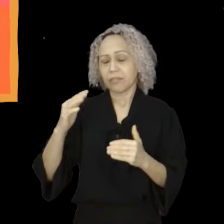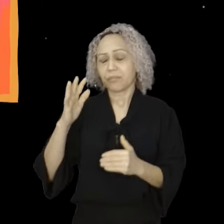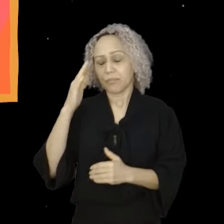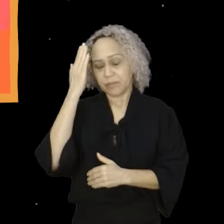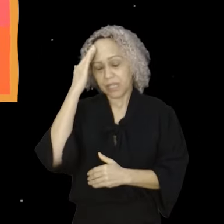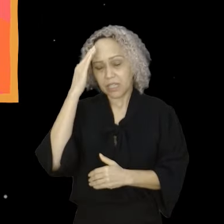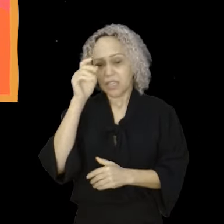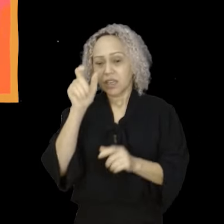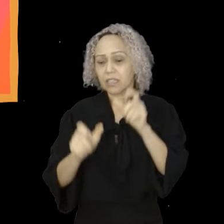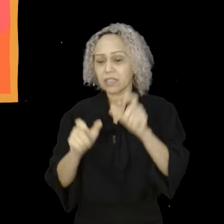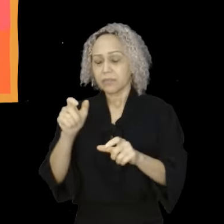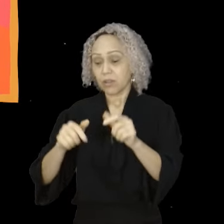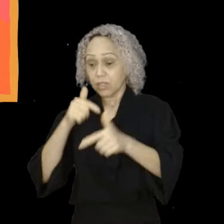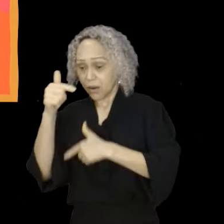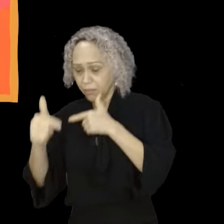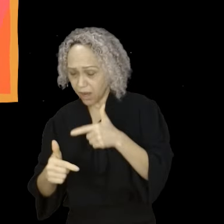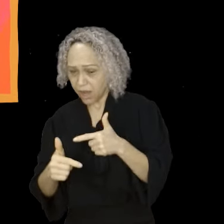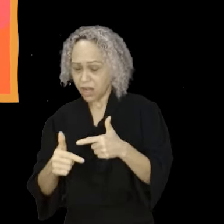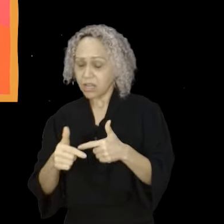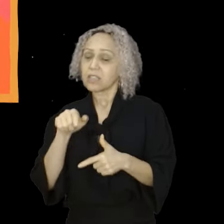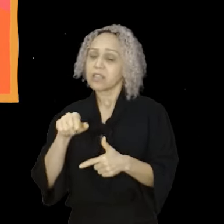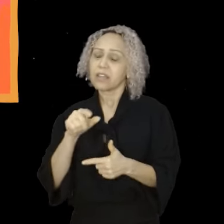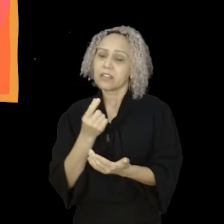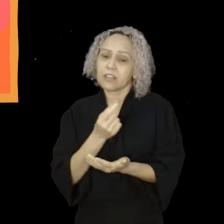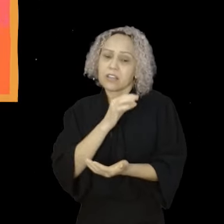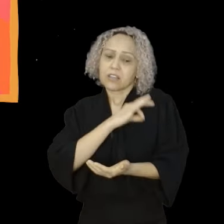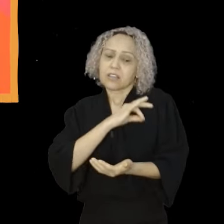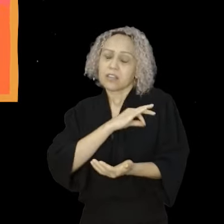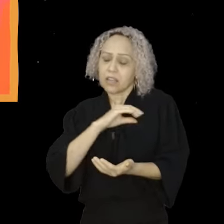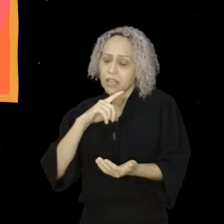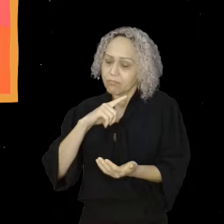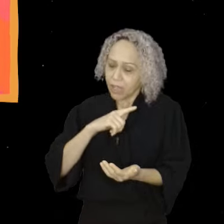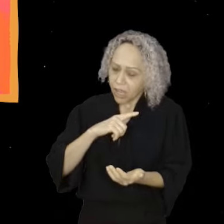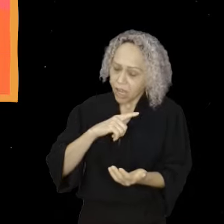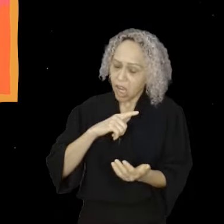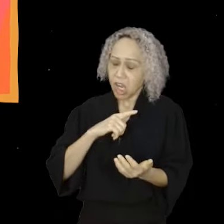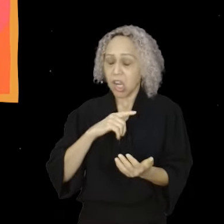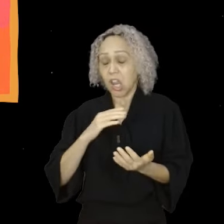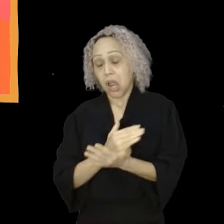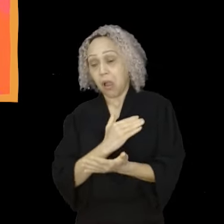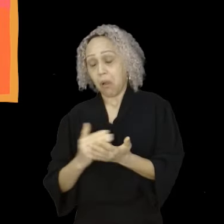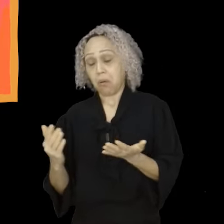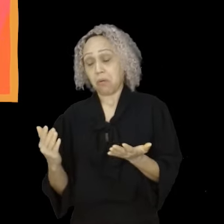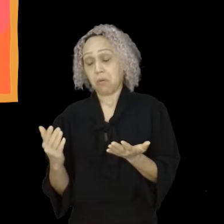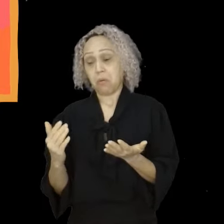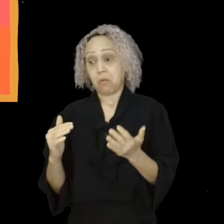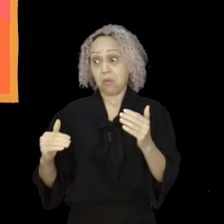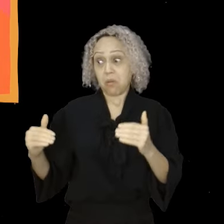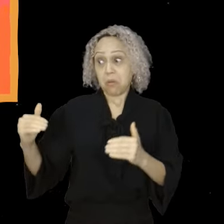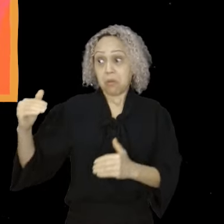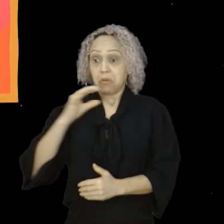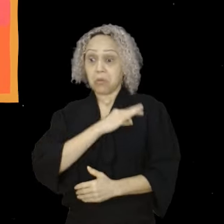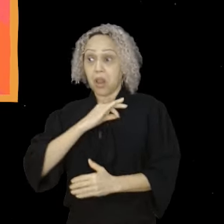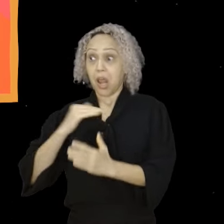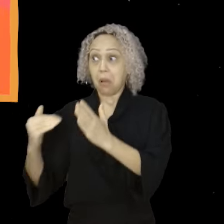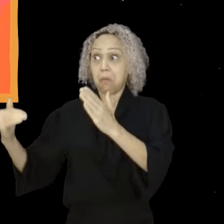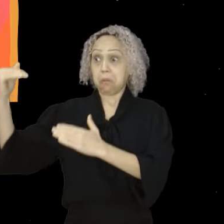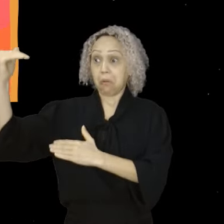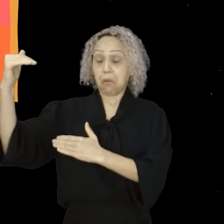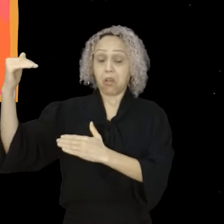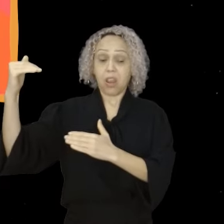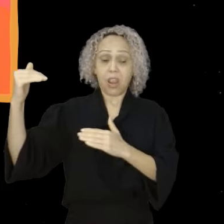isso fez ela refletir sobre muitas coisas, de perguntar por que recebe menos, por que outro recebe mais.